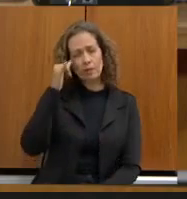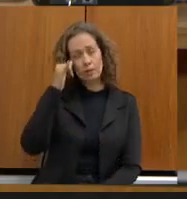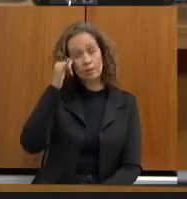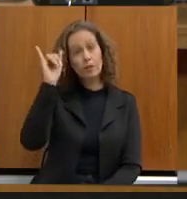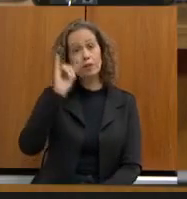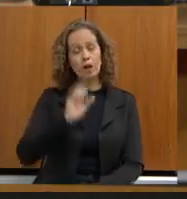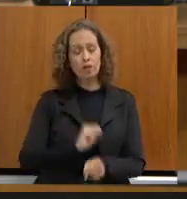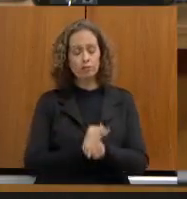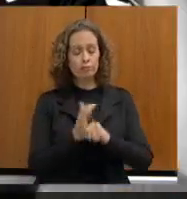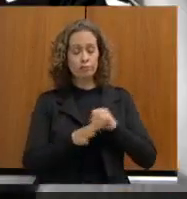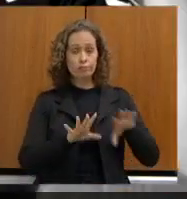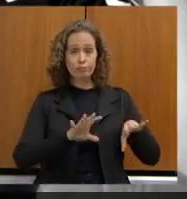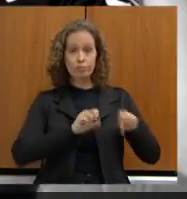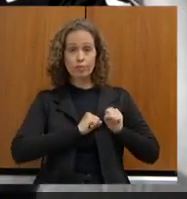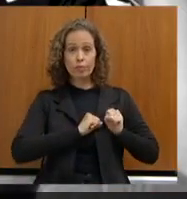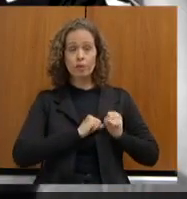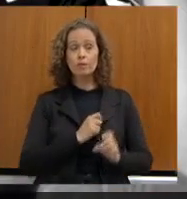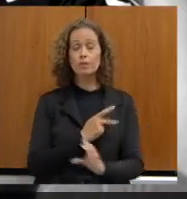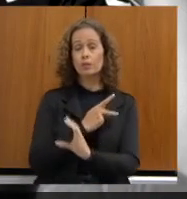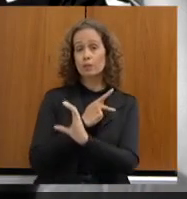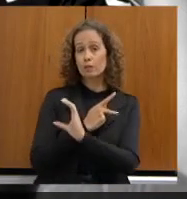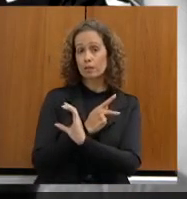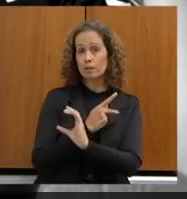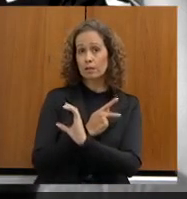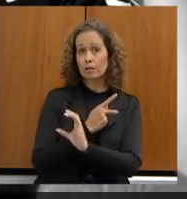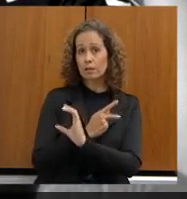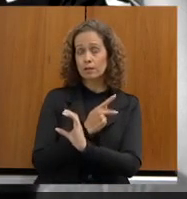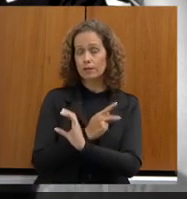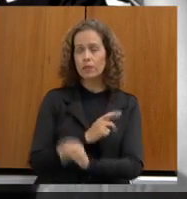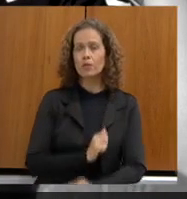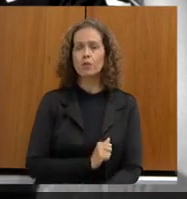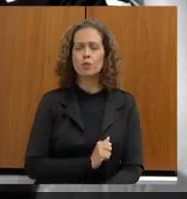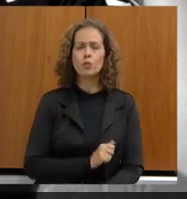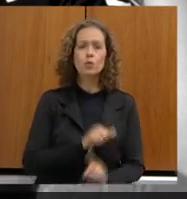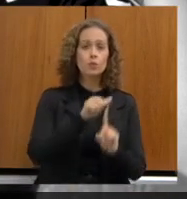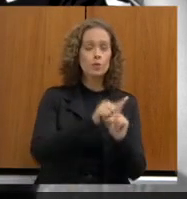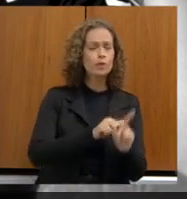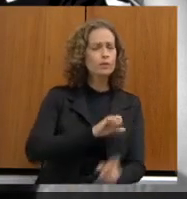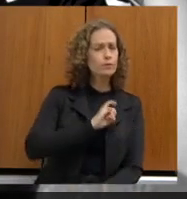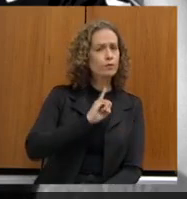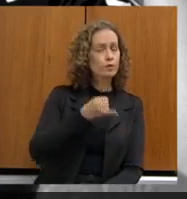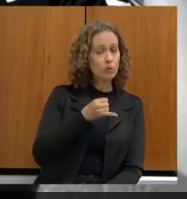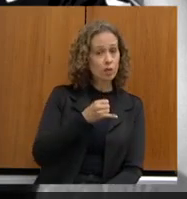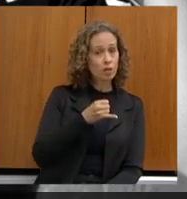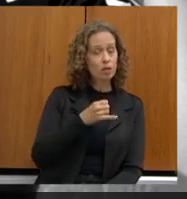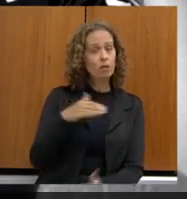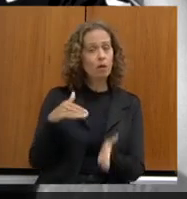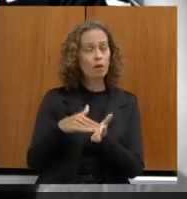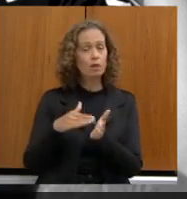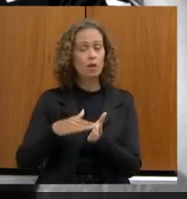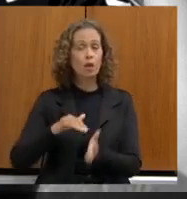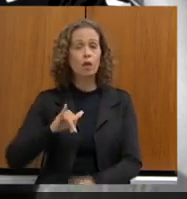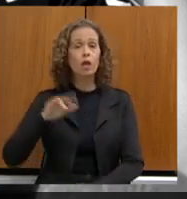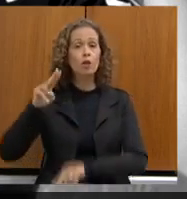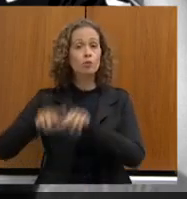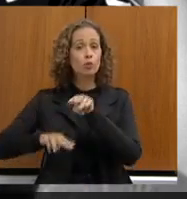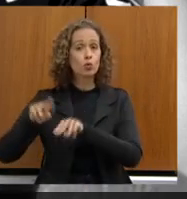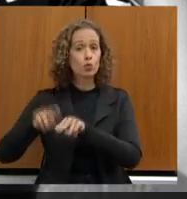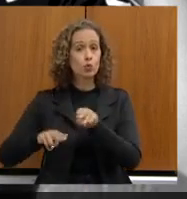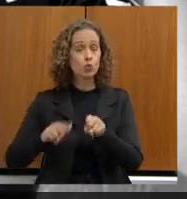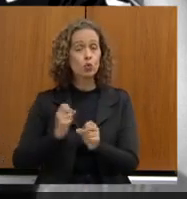contágio a Polícia Civil de apenas de janeiro deste ano a junho se